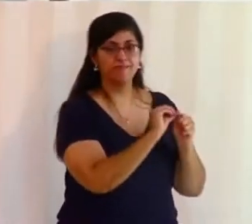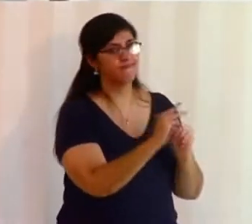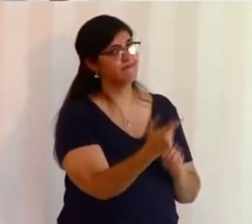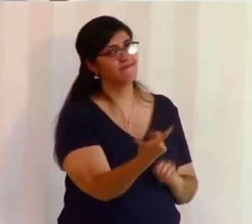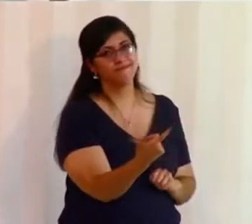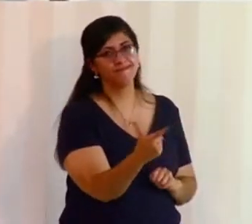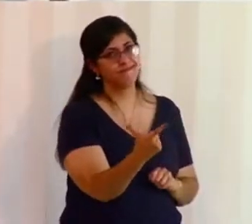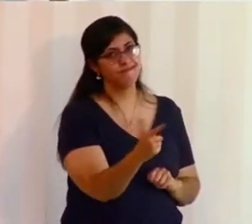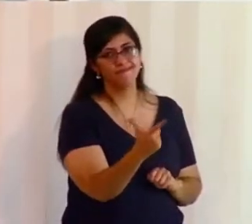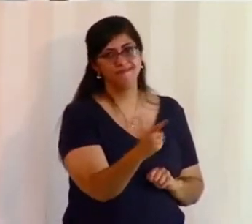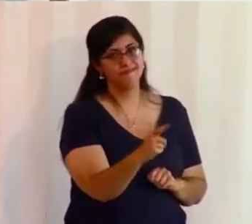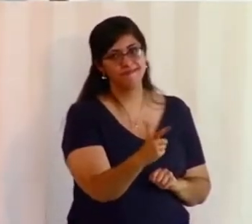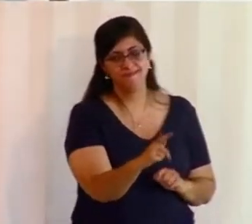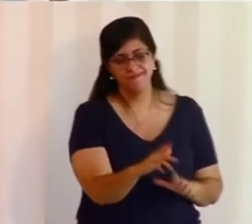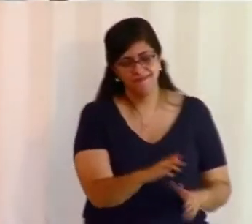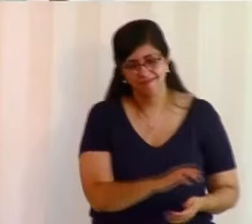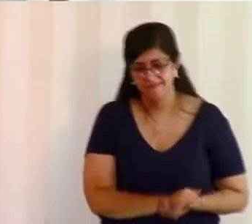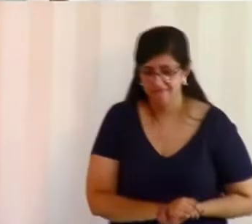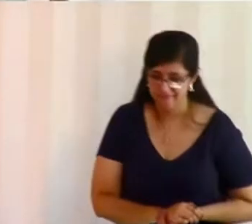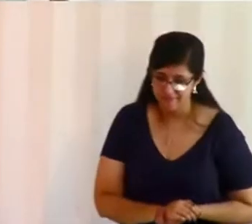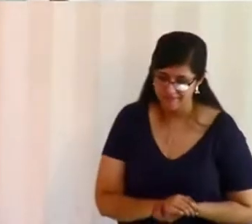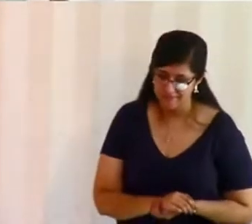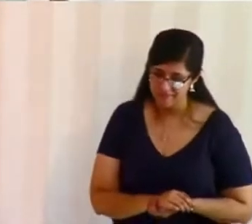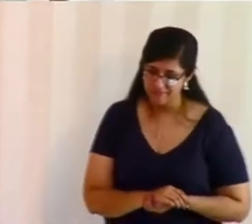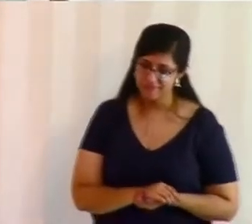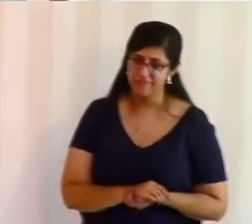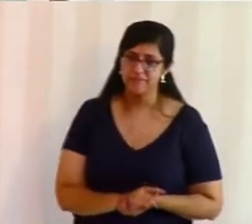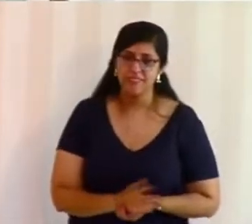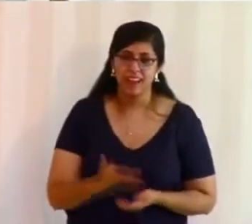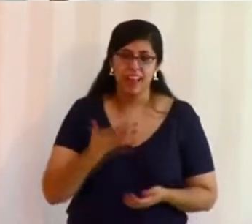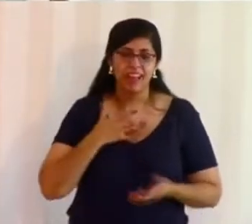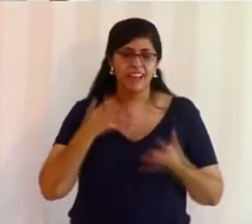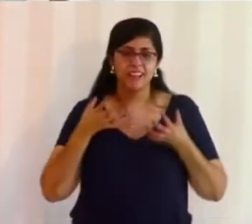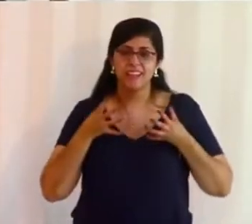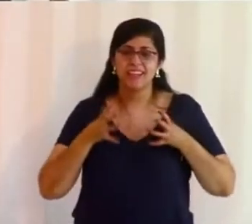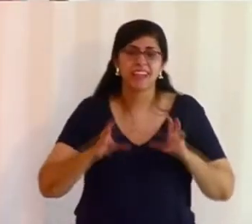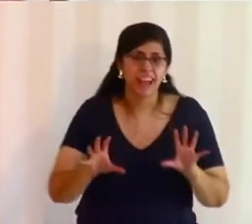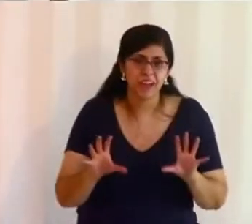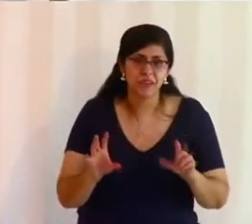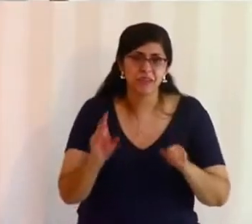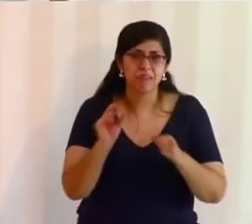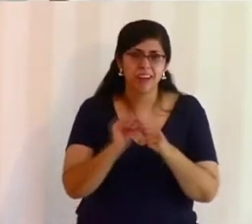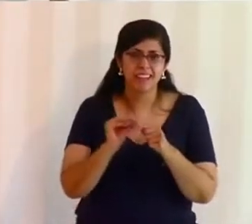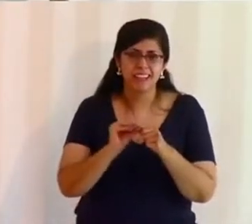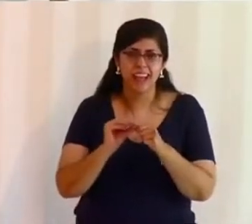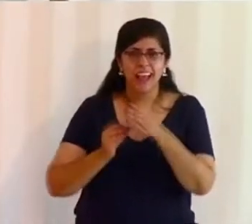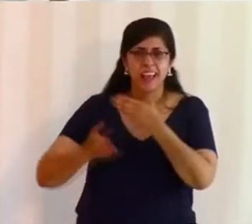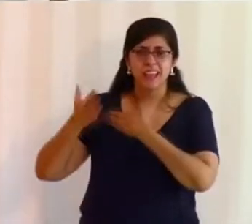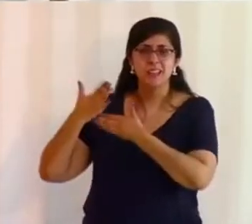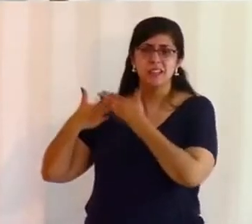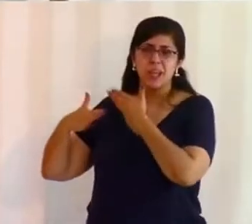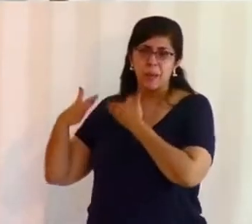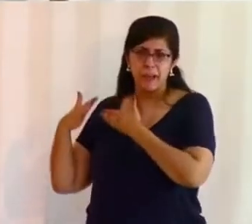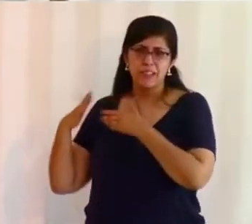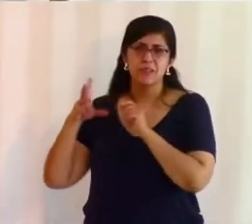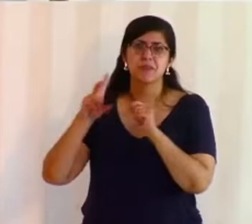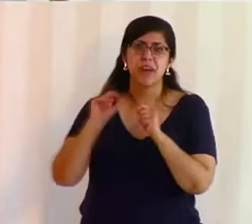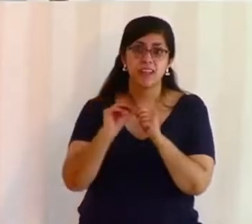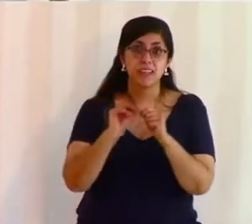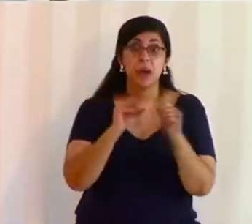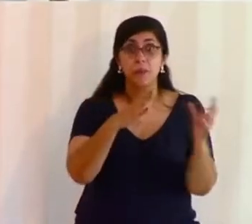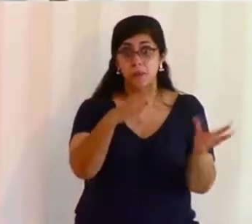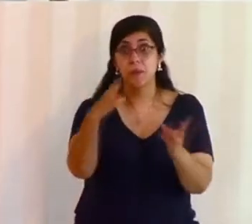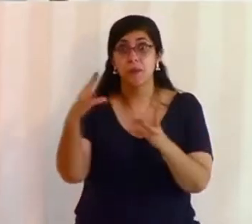séria em relação a isso, não fazemos tanto isso mais. Eu não quero aqui tecer uma crítica, mas antigamente havia-se muito apelo nos